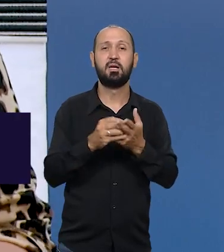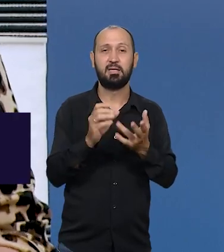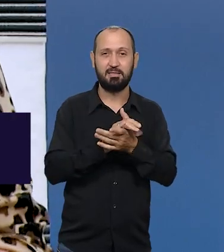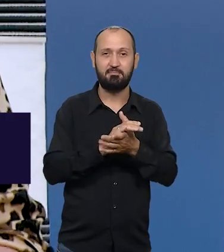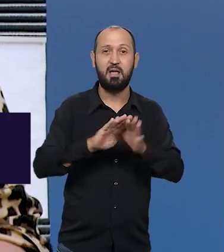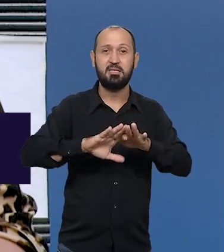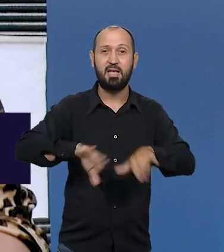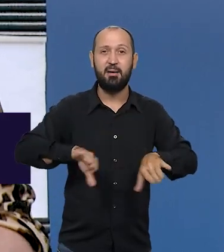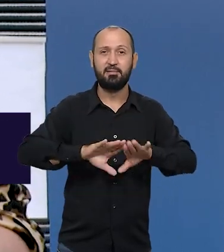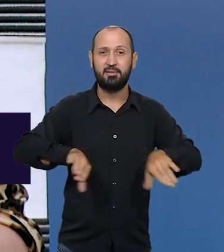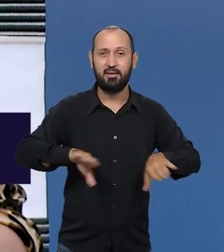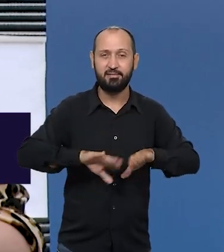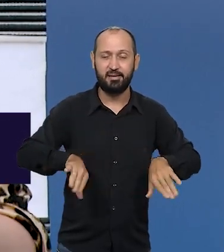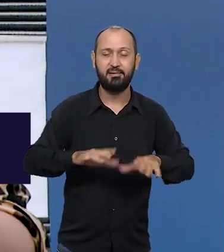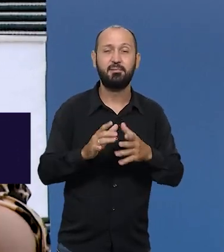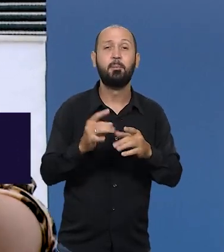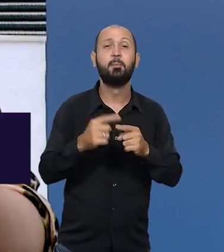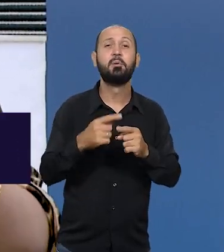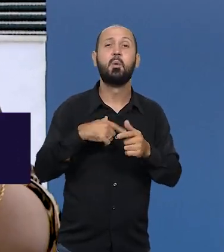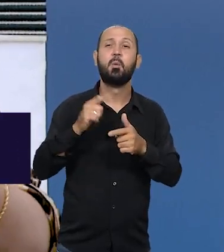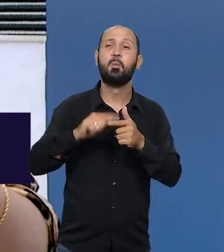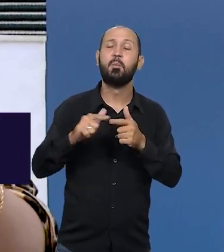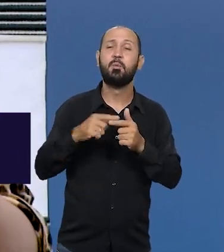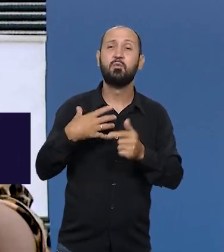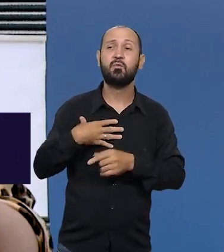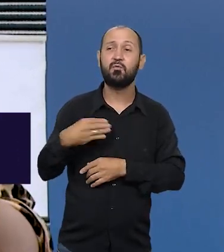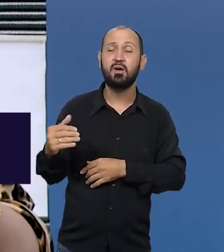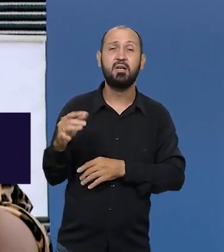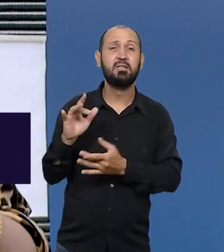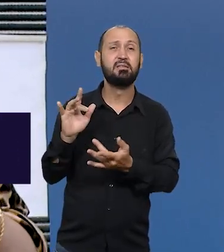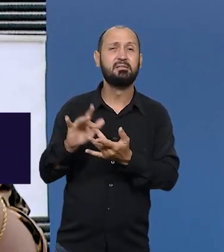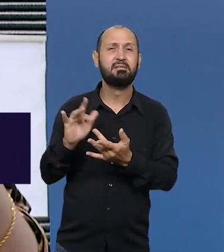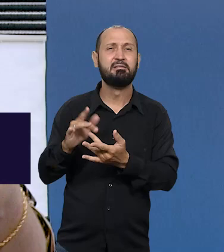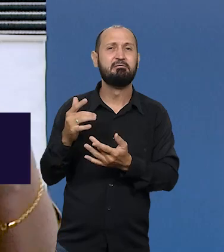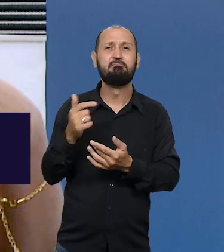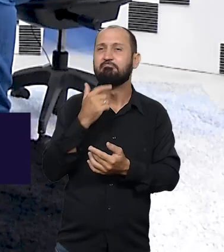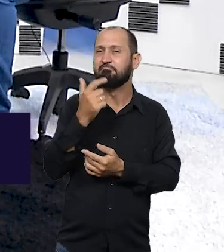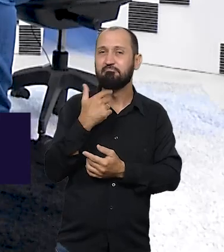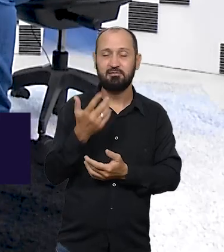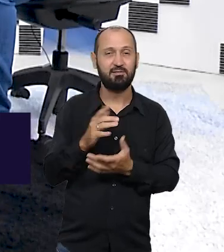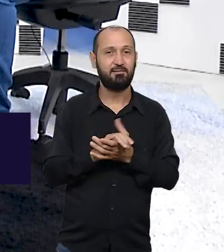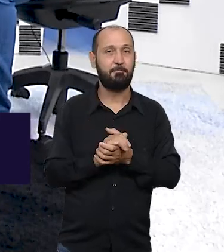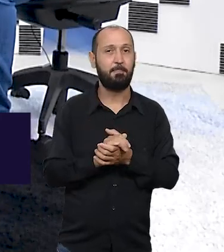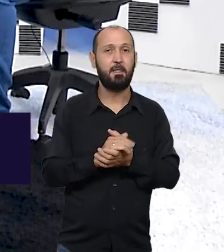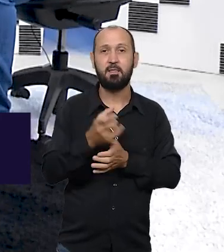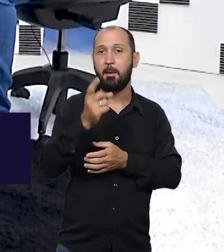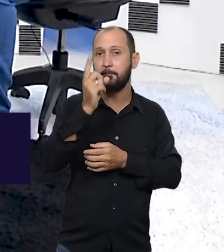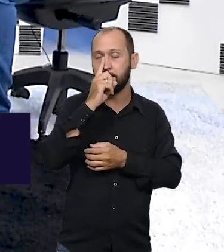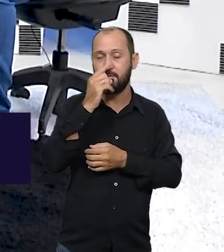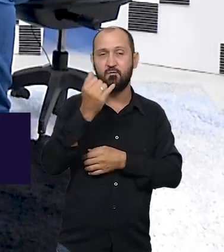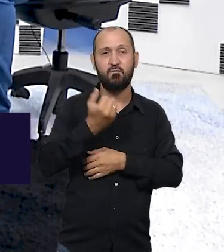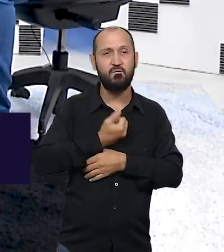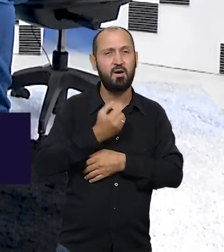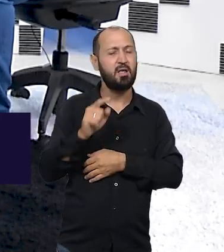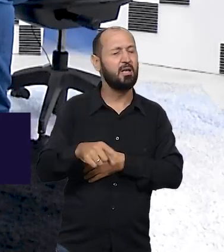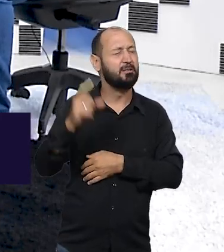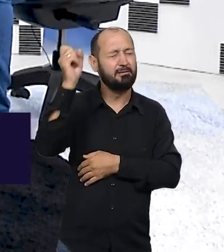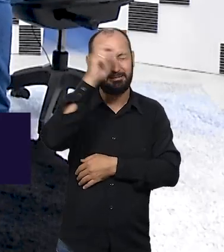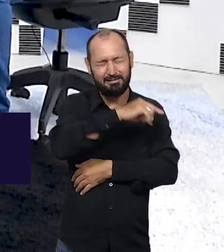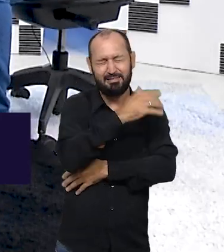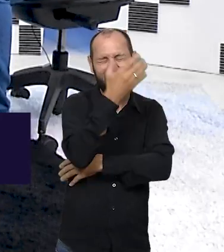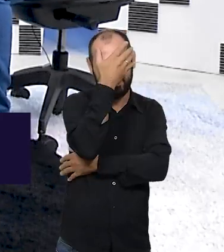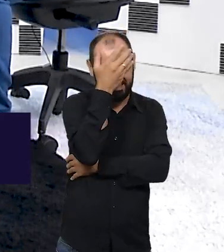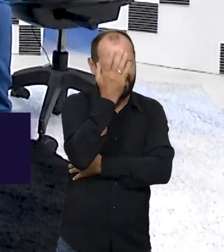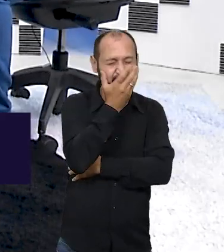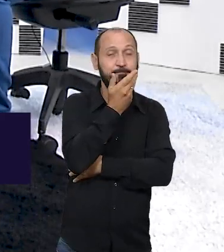com o próprio filho. Né? Então, assim, muitas mães chegam e falam para mim assim, ele é terrível. E aí a gente dá um monte de